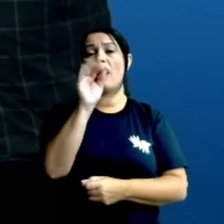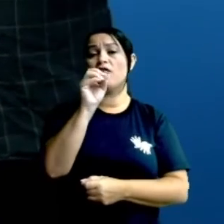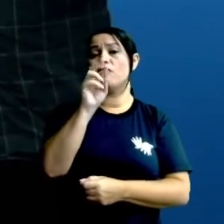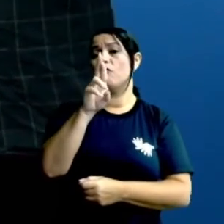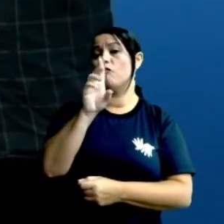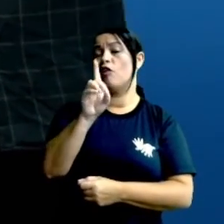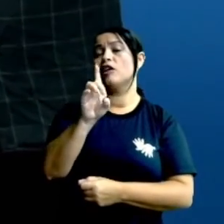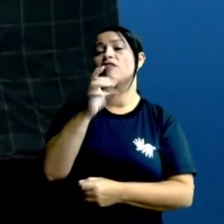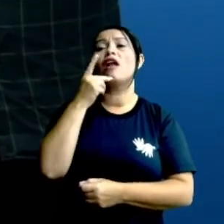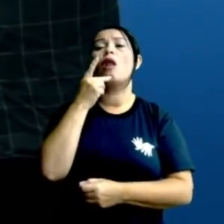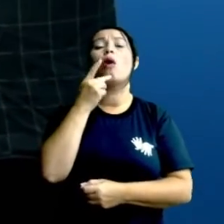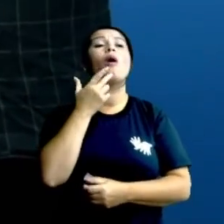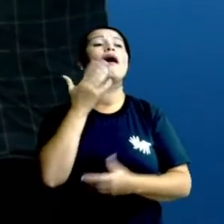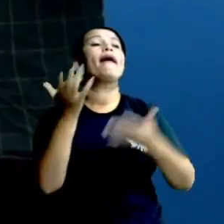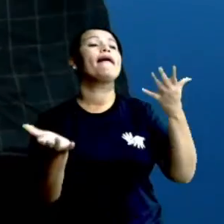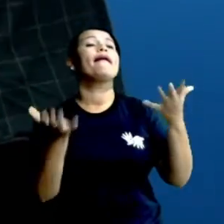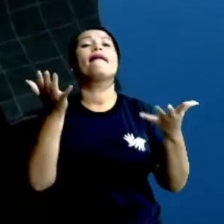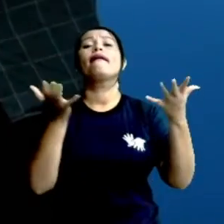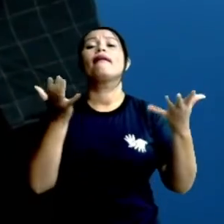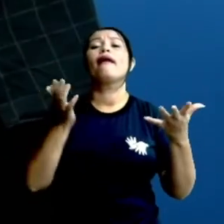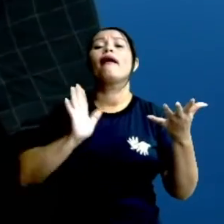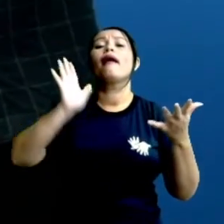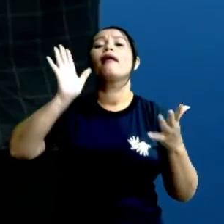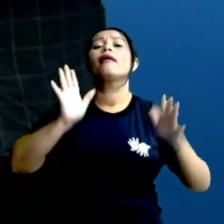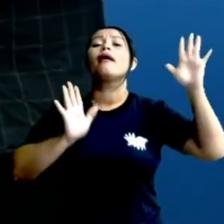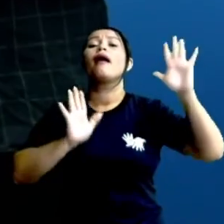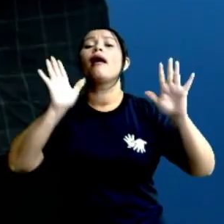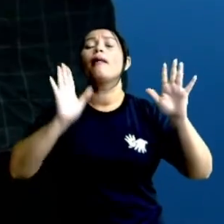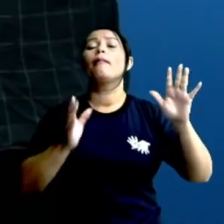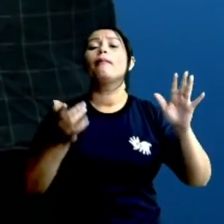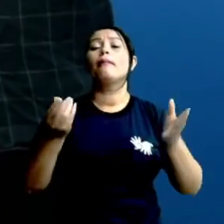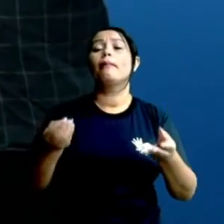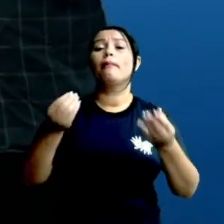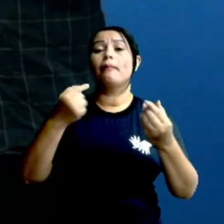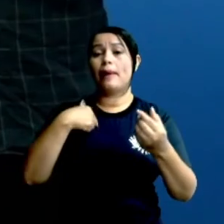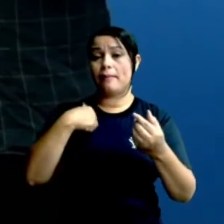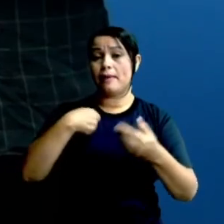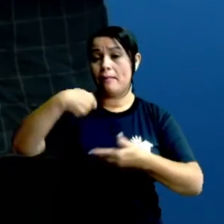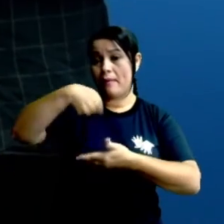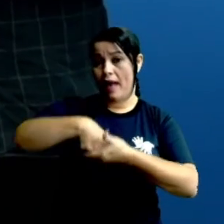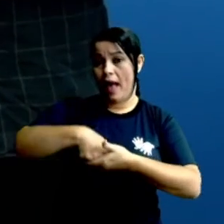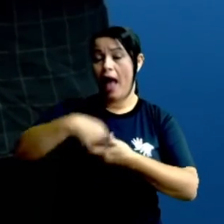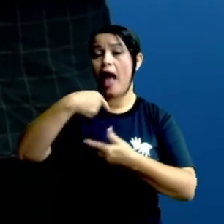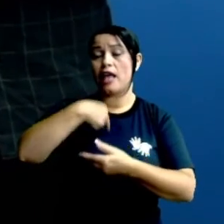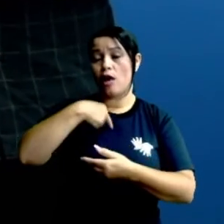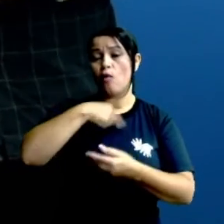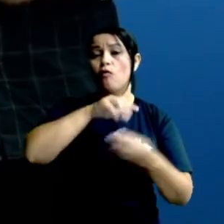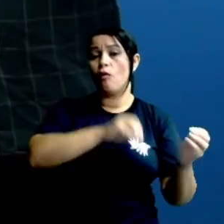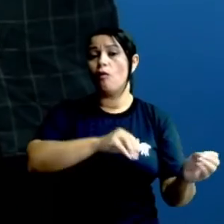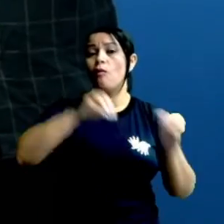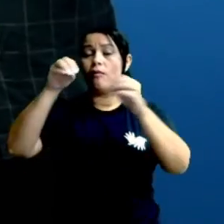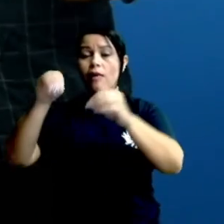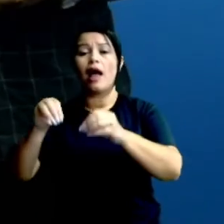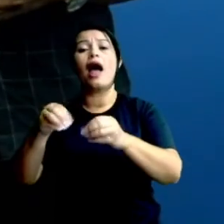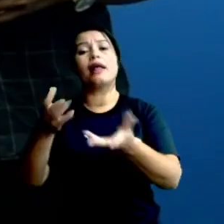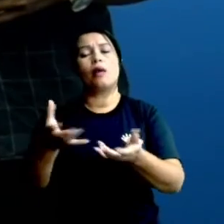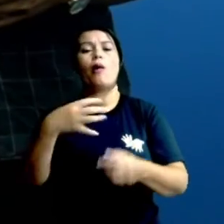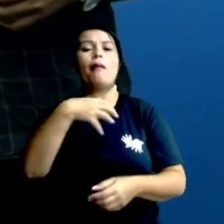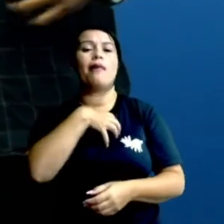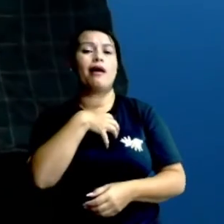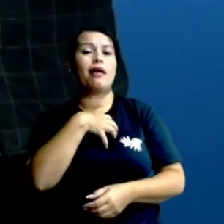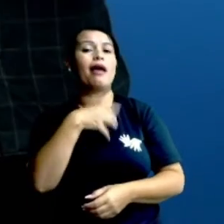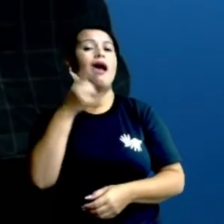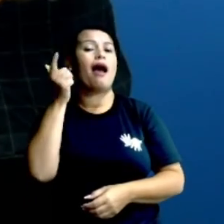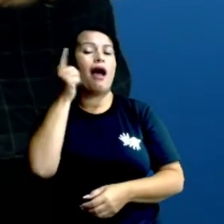mais, né? Quem oferece mais vantagens para que eu possa levar minha fábrica para aí? Então a Bahia, nesse caso, ganhou, né, a disputa, oferecendo